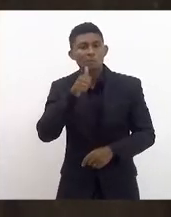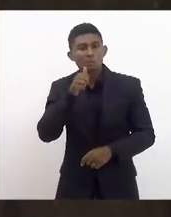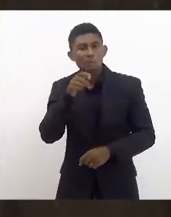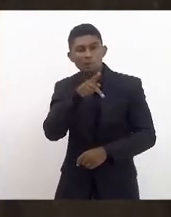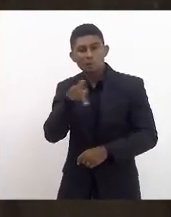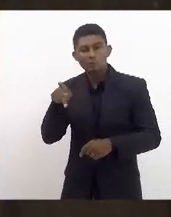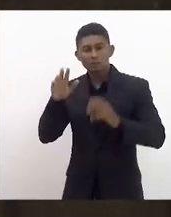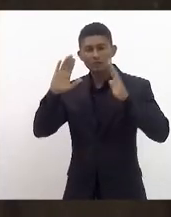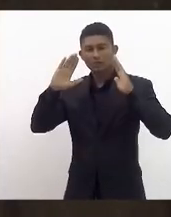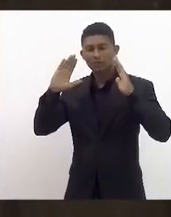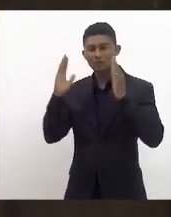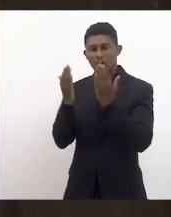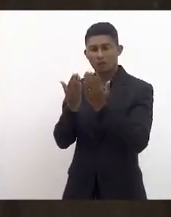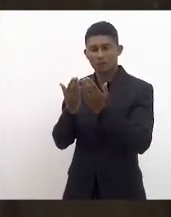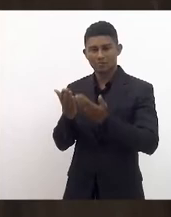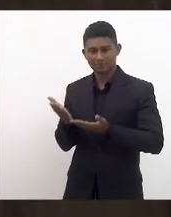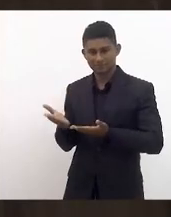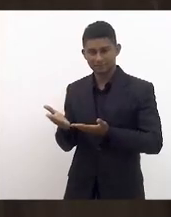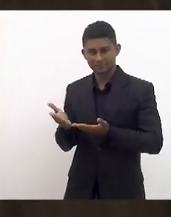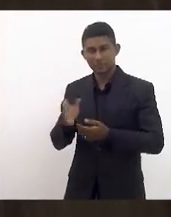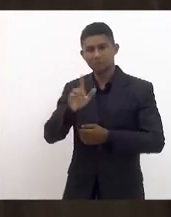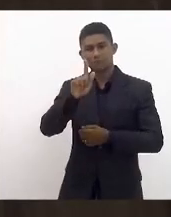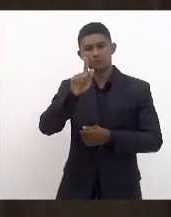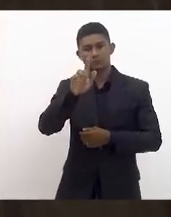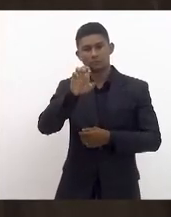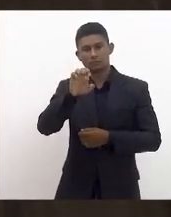fórum, a Geisa,